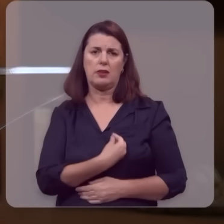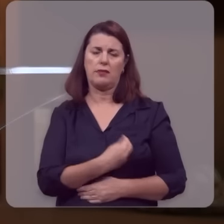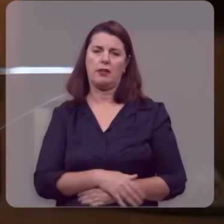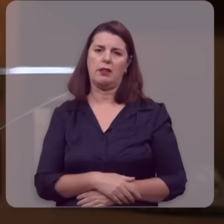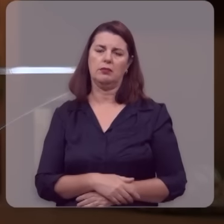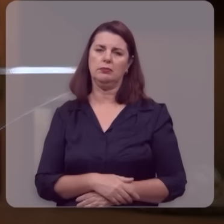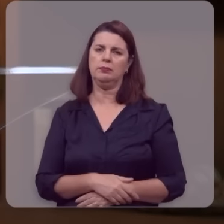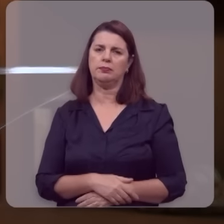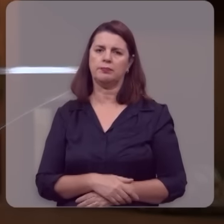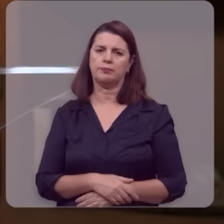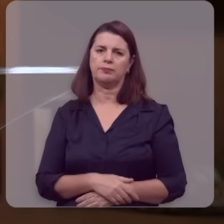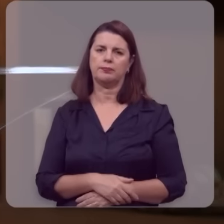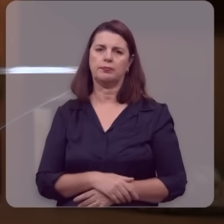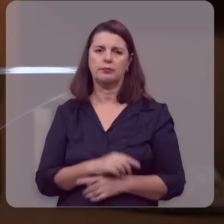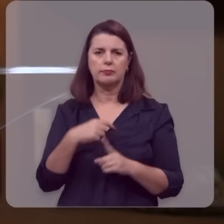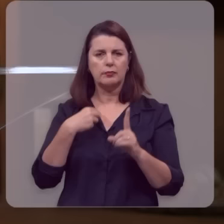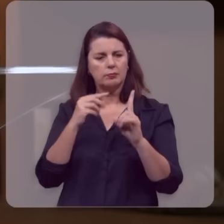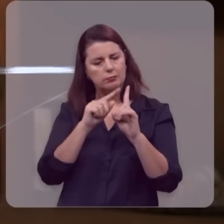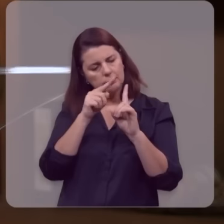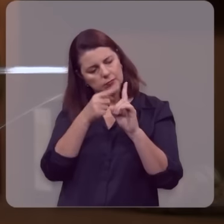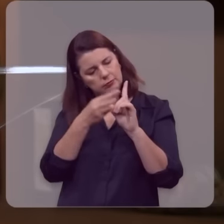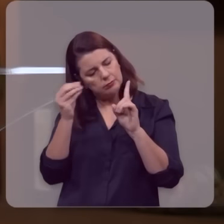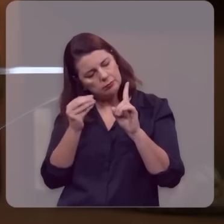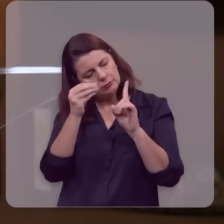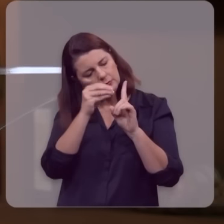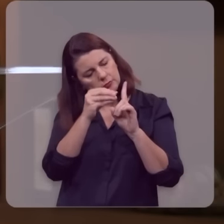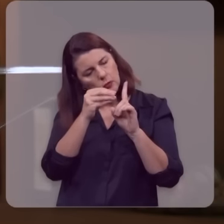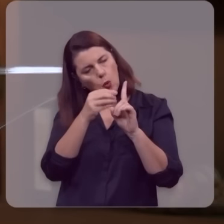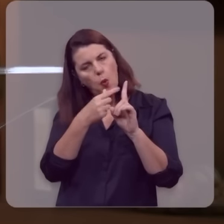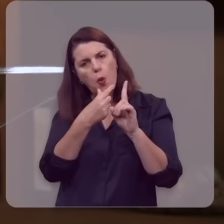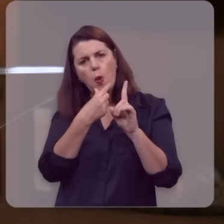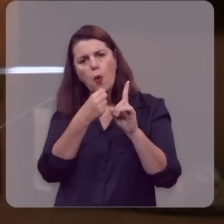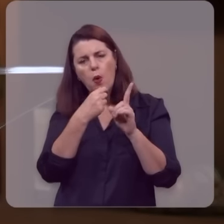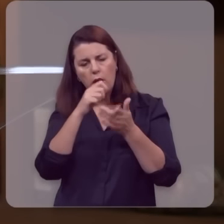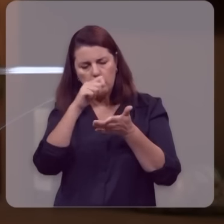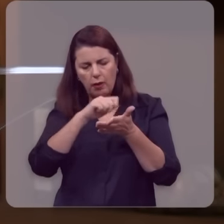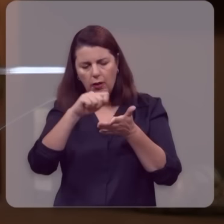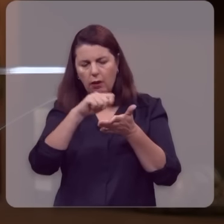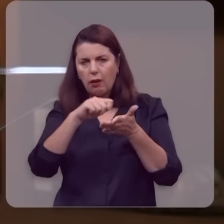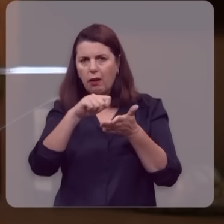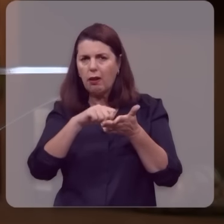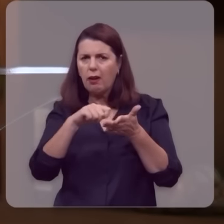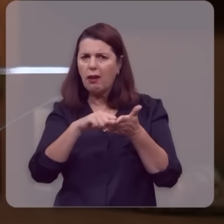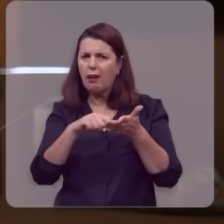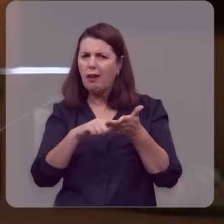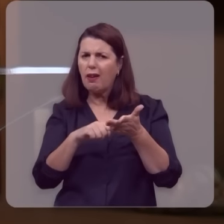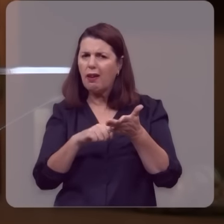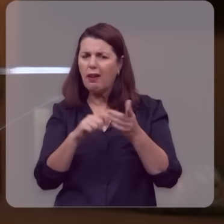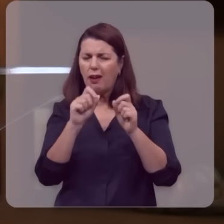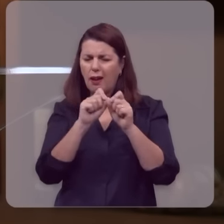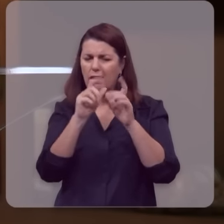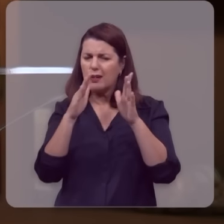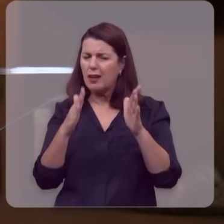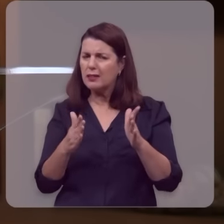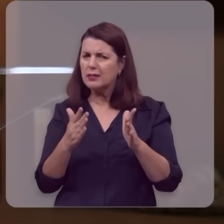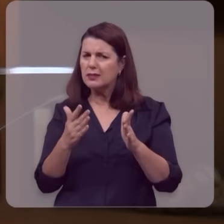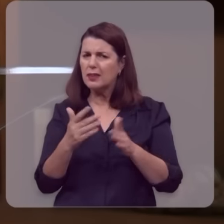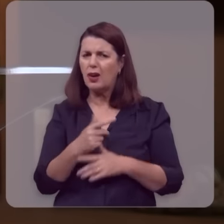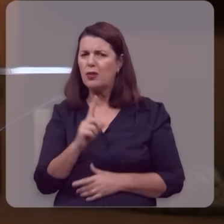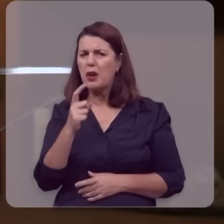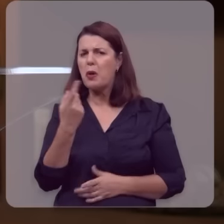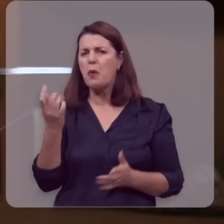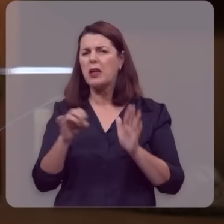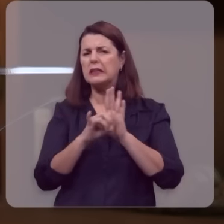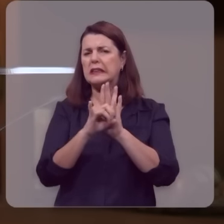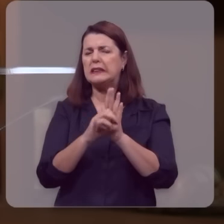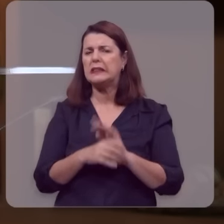mãe aponto de Dominico rivalo no seu livro a criação não é um mito dizer que